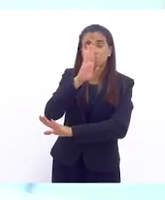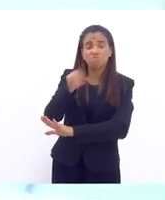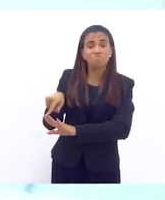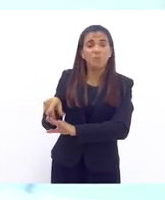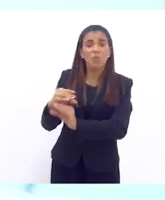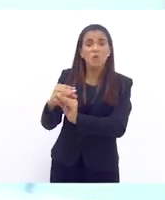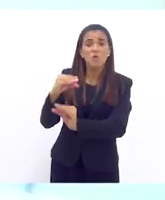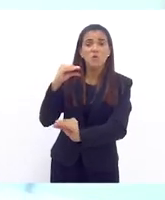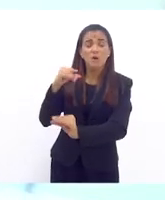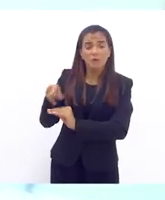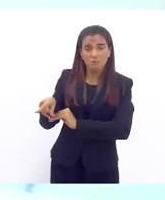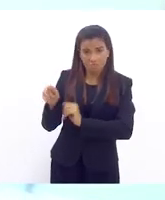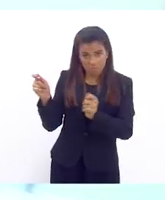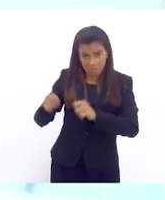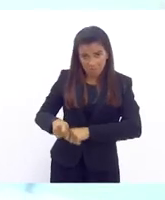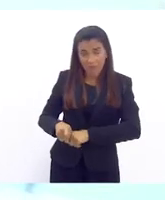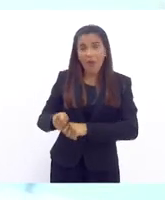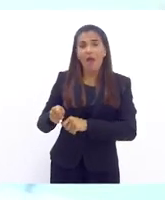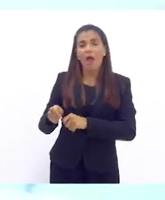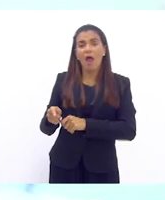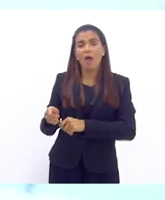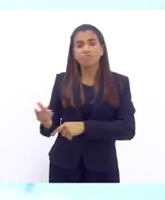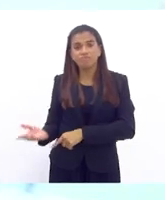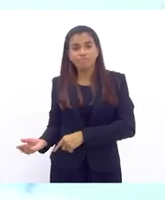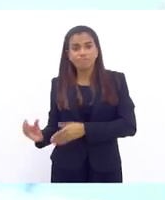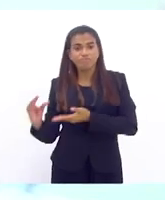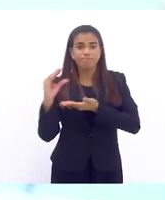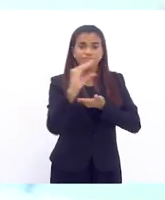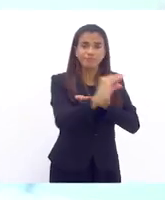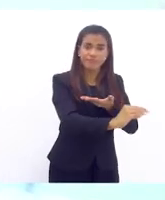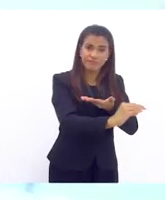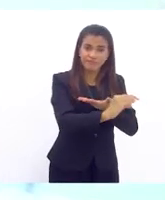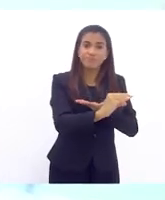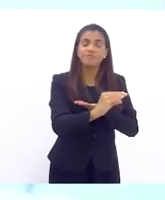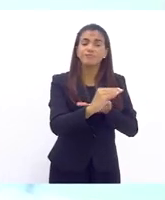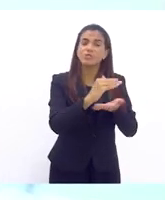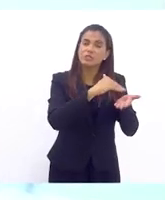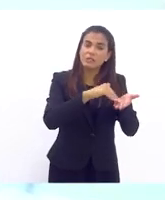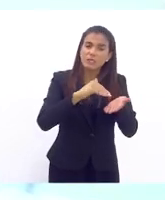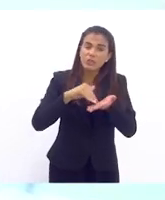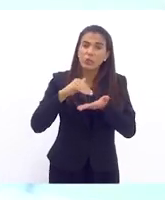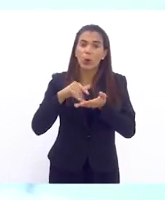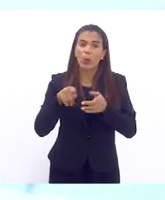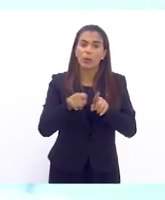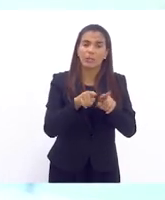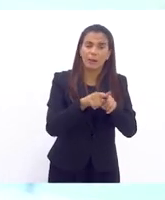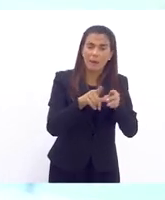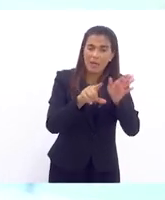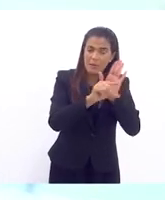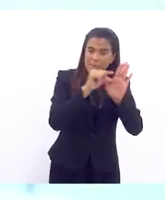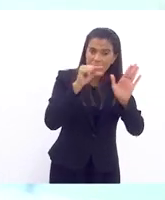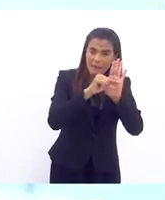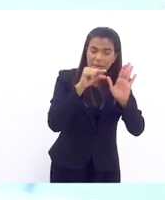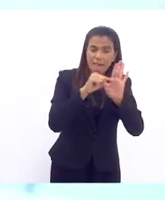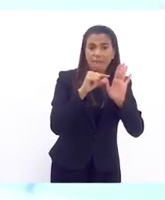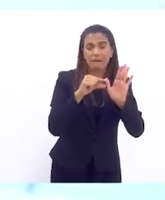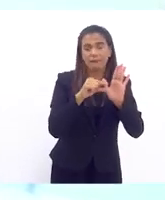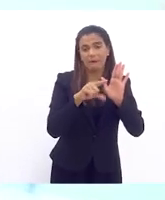tem que podiam ser usados para montagem de um escritório para captação desses recursos federais para captar emenda